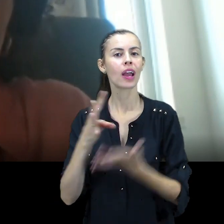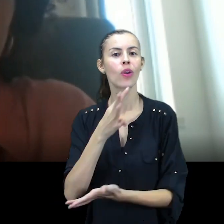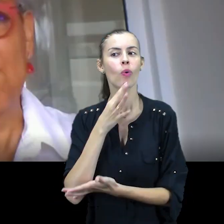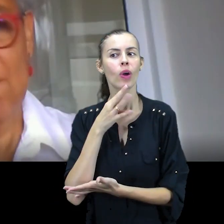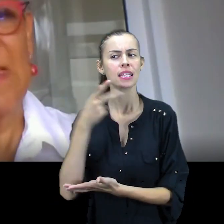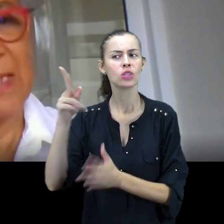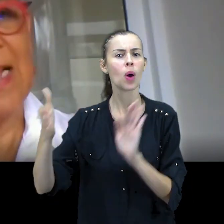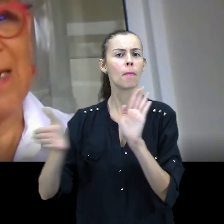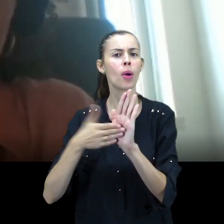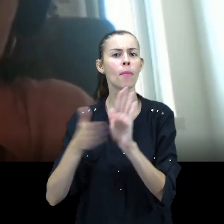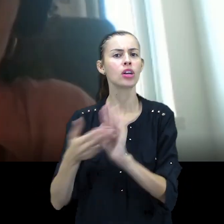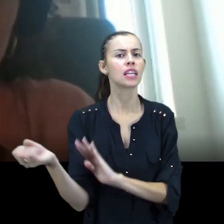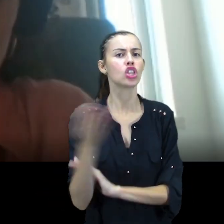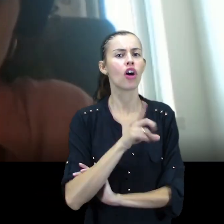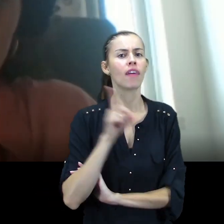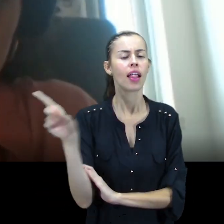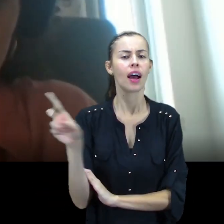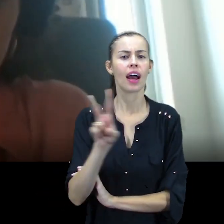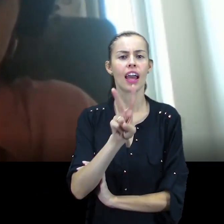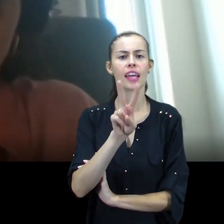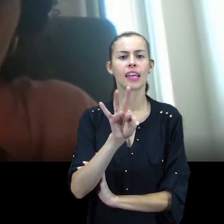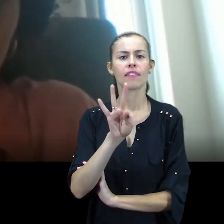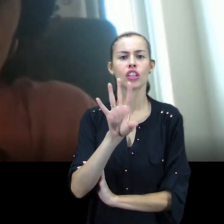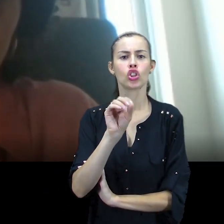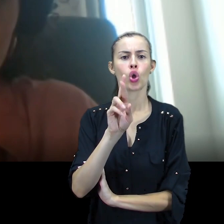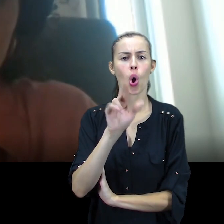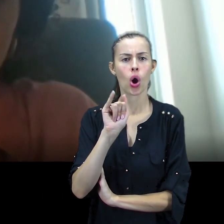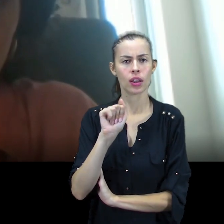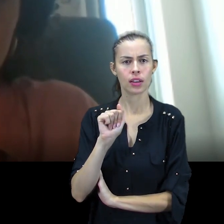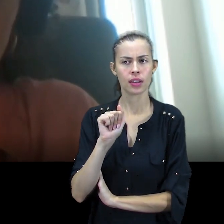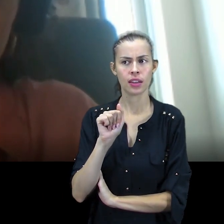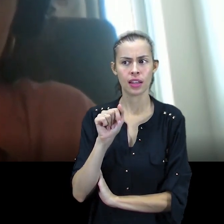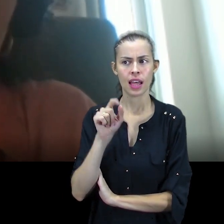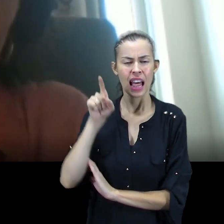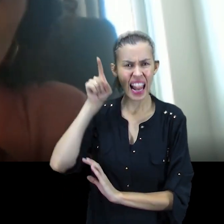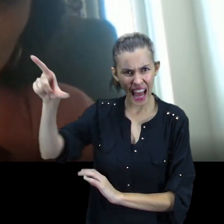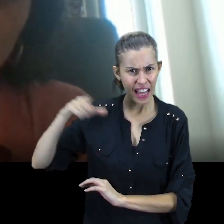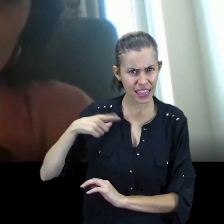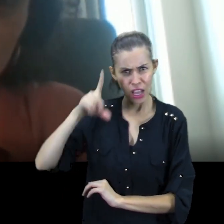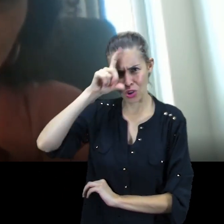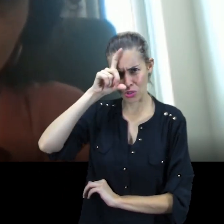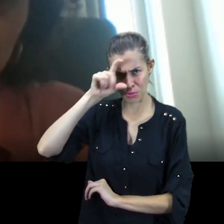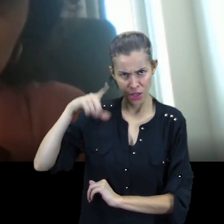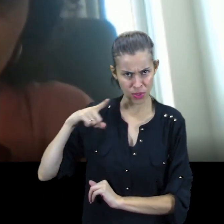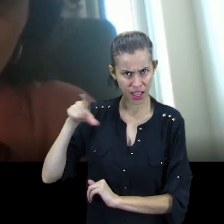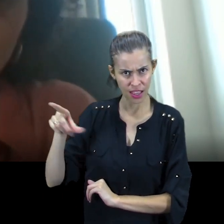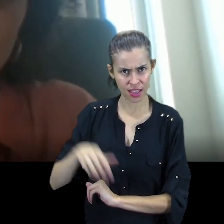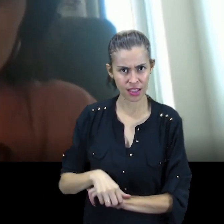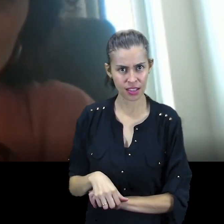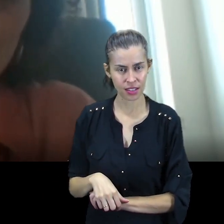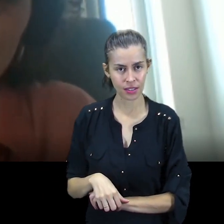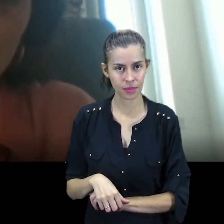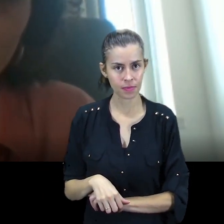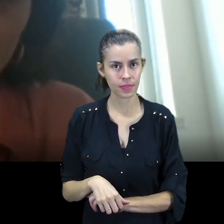do Estado. Uma das anúncios do PAC das universidades é que vai construir um hospital universitário lá.